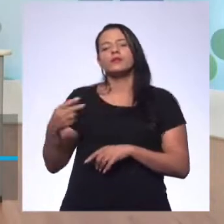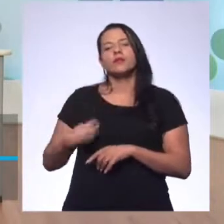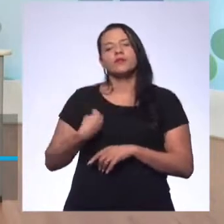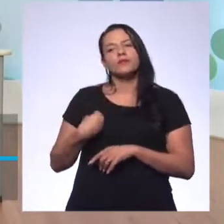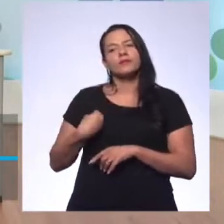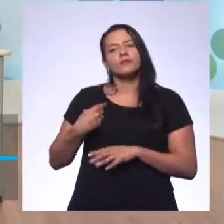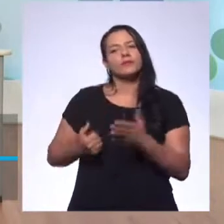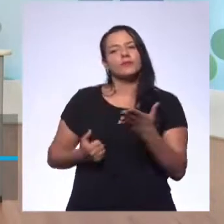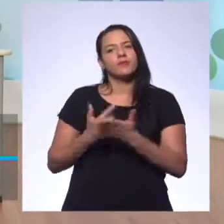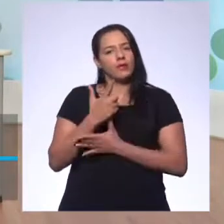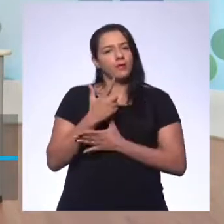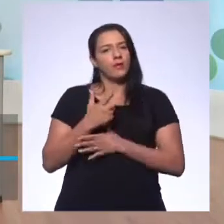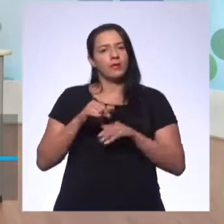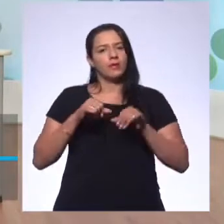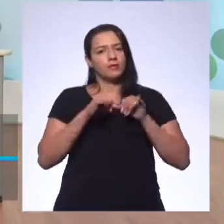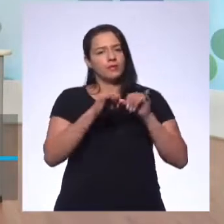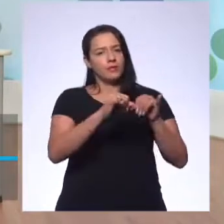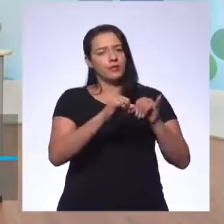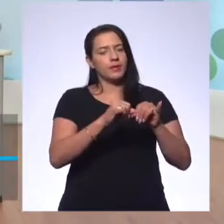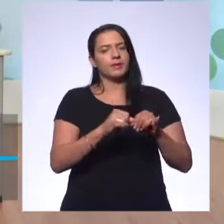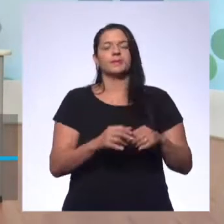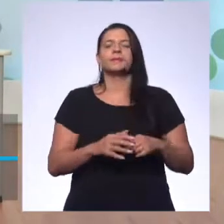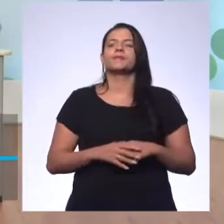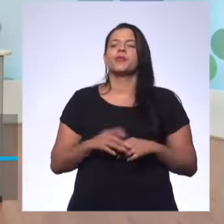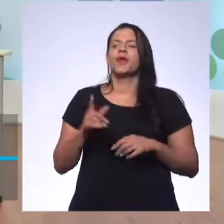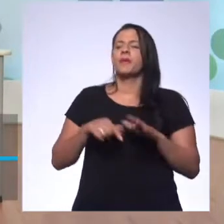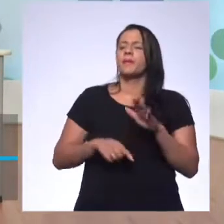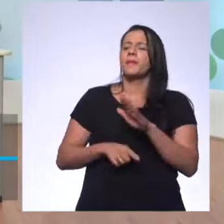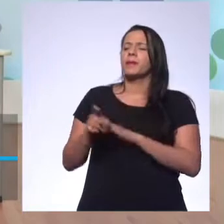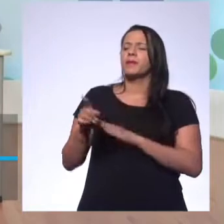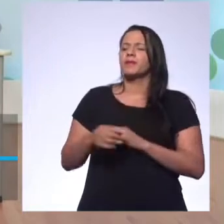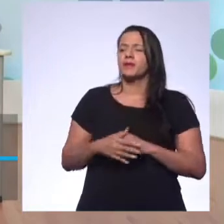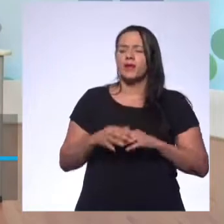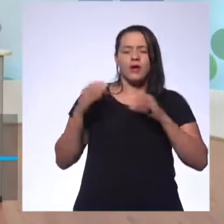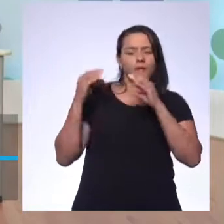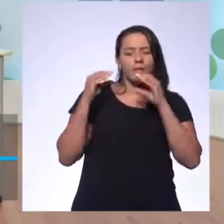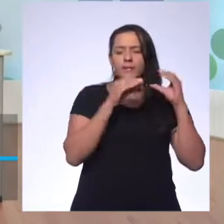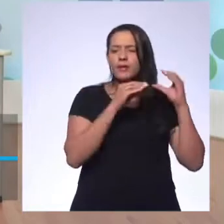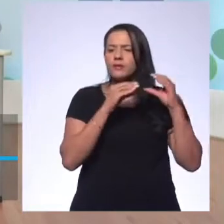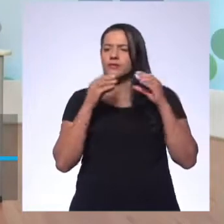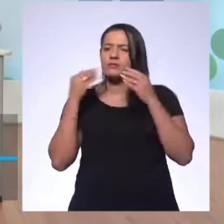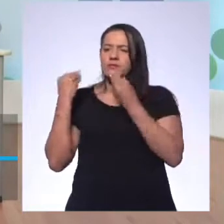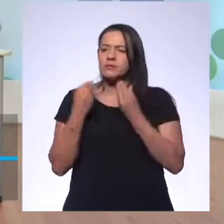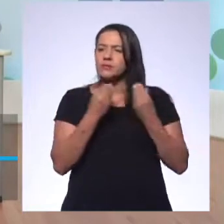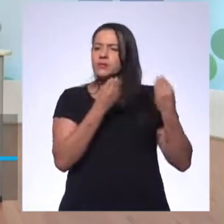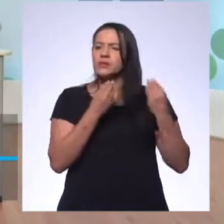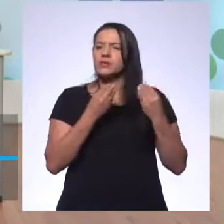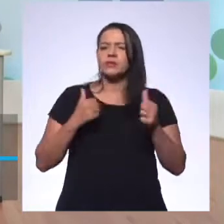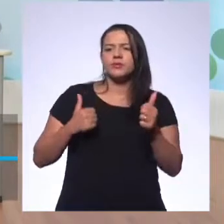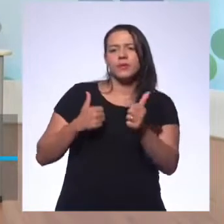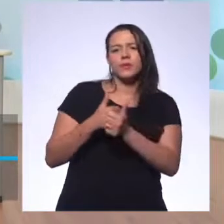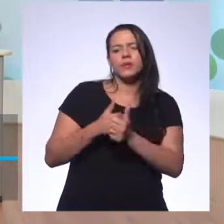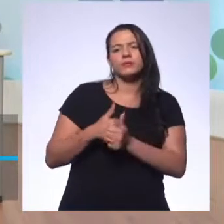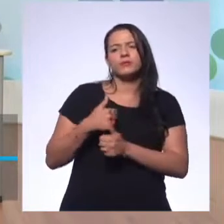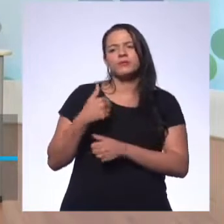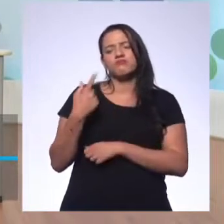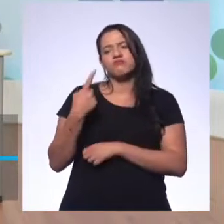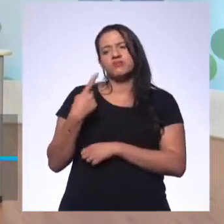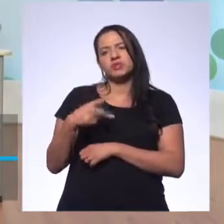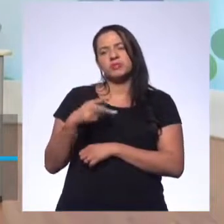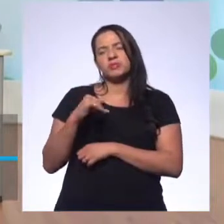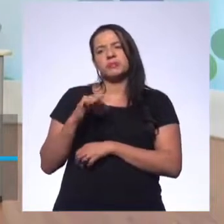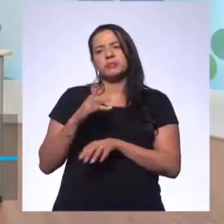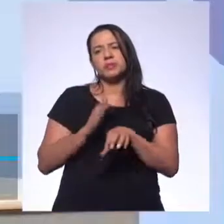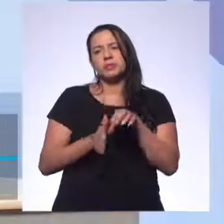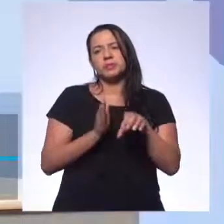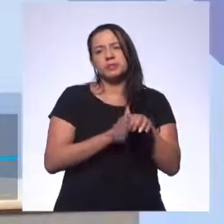no hortifruti e aí você vê e alguém te faz essa pergunta: a melancia e o melão são próximos do pepino? O que você acha, assim, na hora? O que